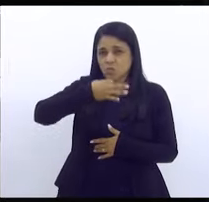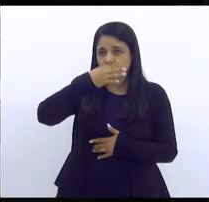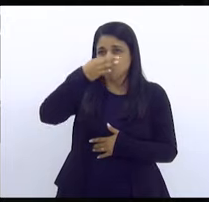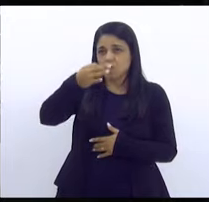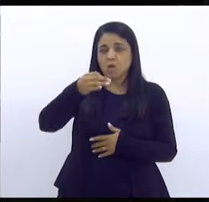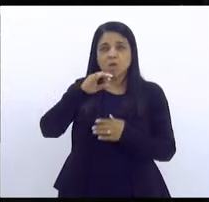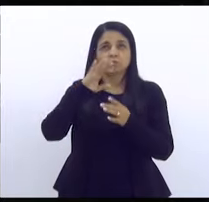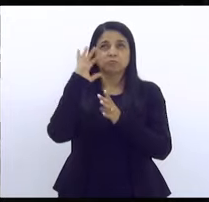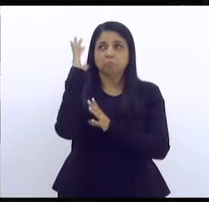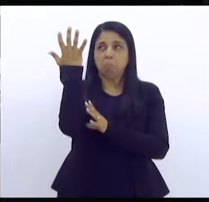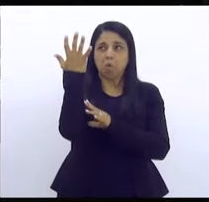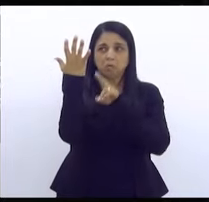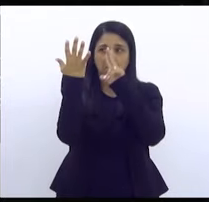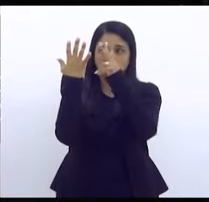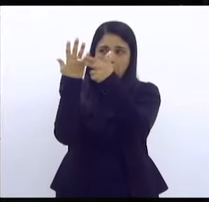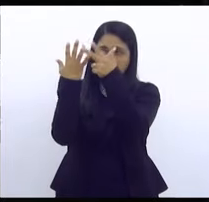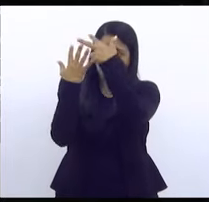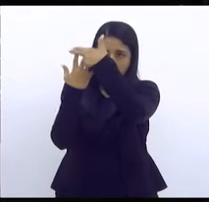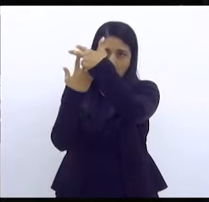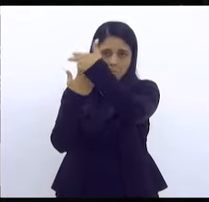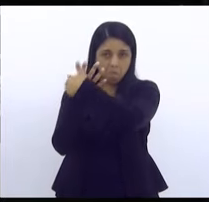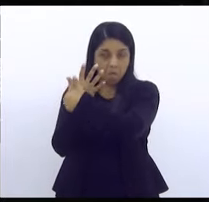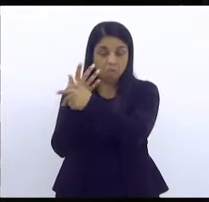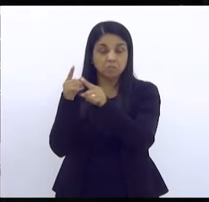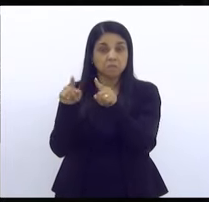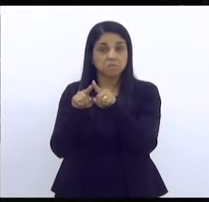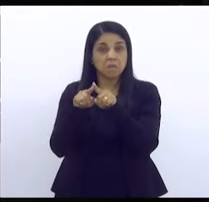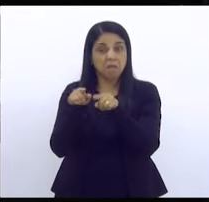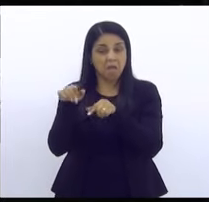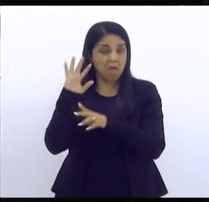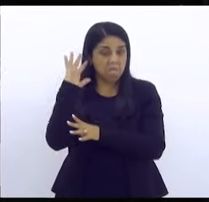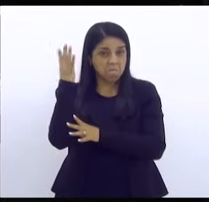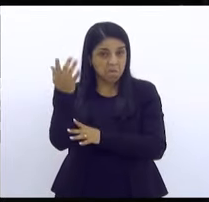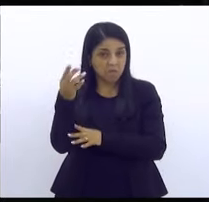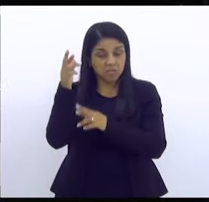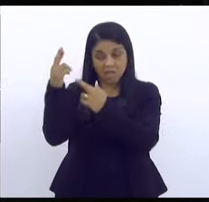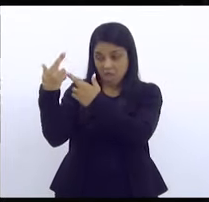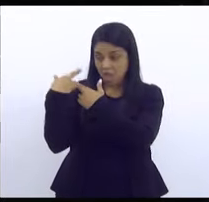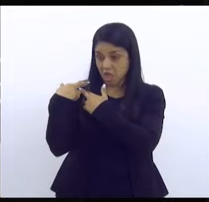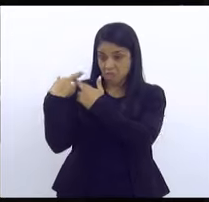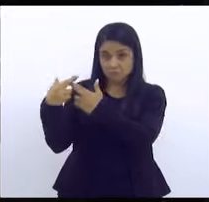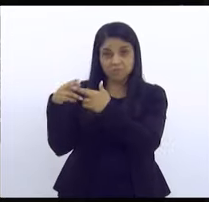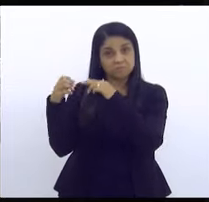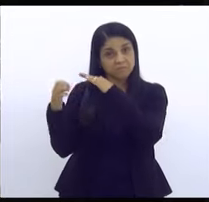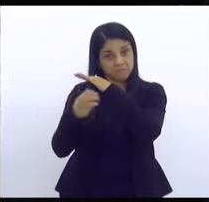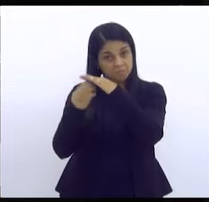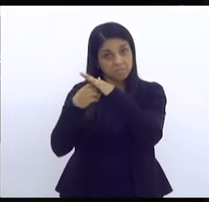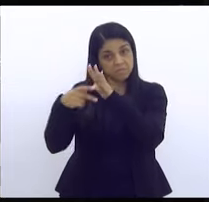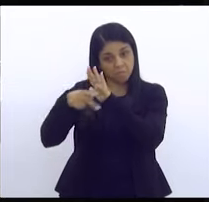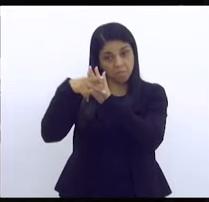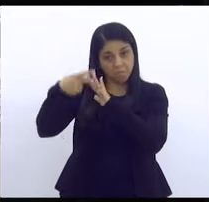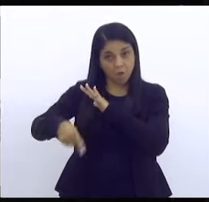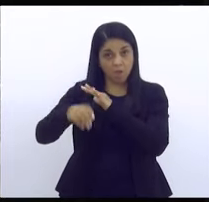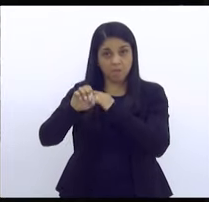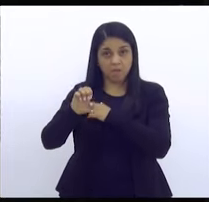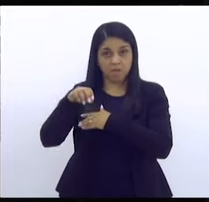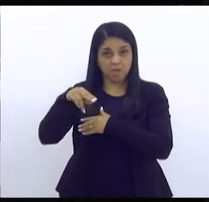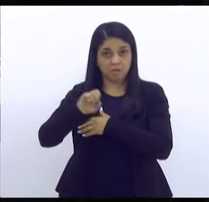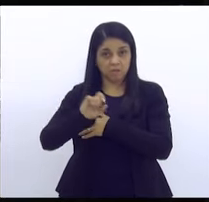árvores, de poda de árvores e outras mais, mas a poda de árvore é, inclusive, responsabilidade da própria empresa, se chega até a